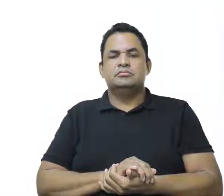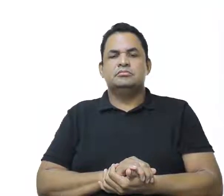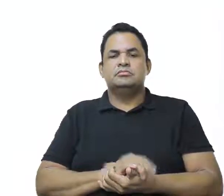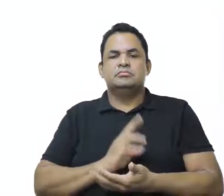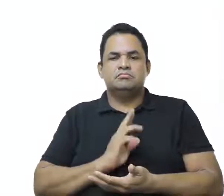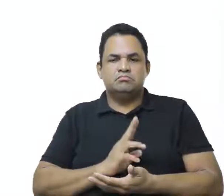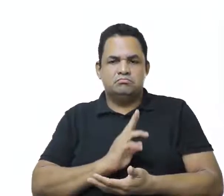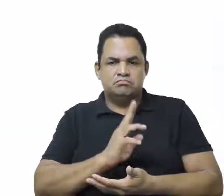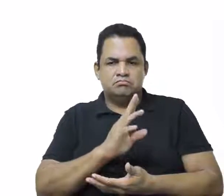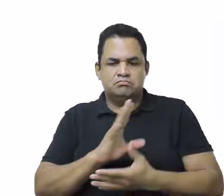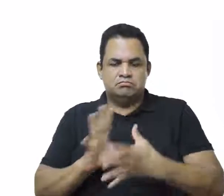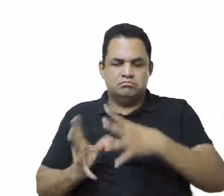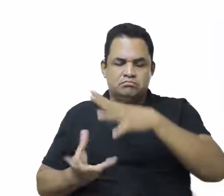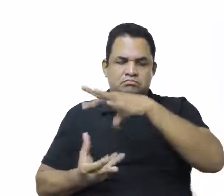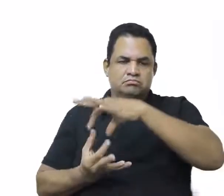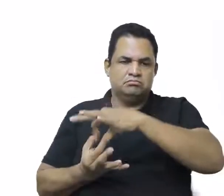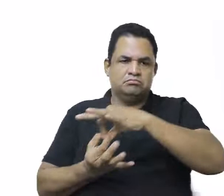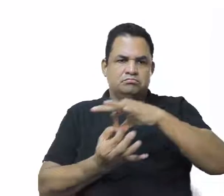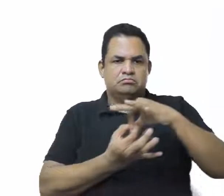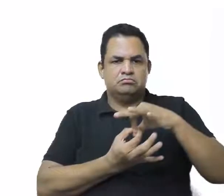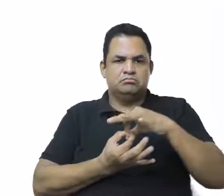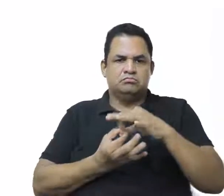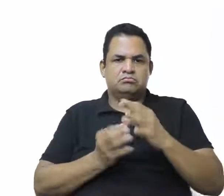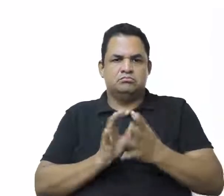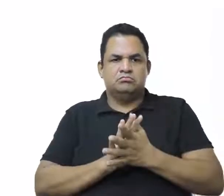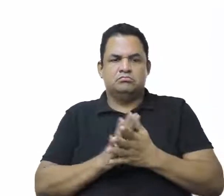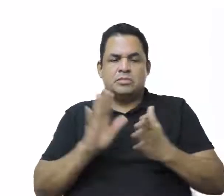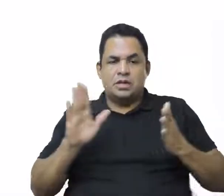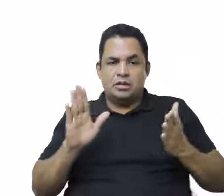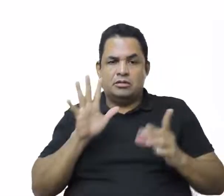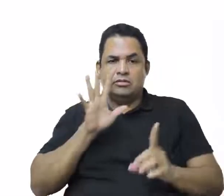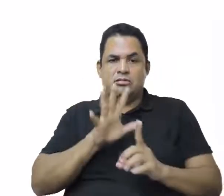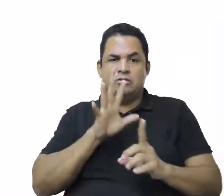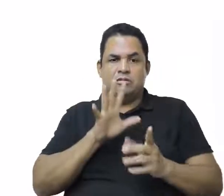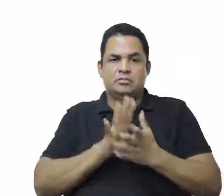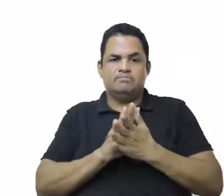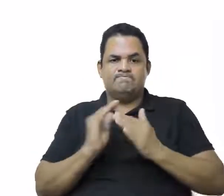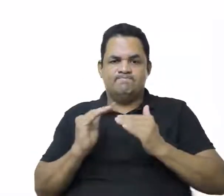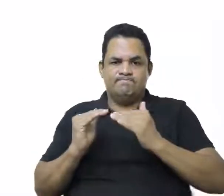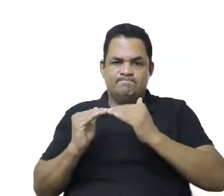o processo de globalização provoca uma